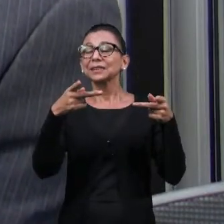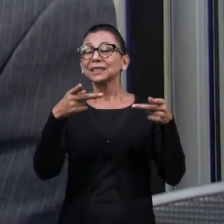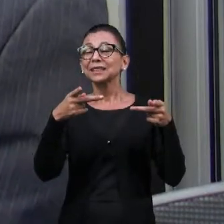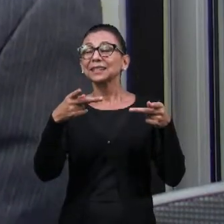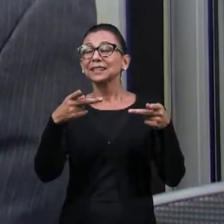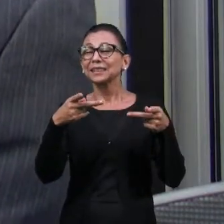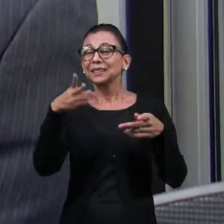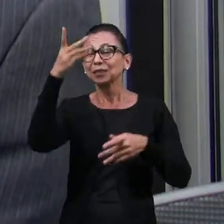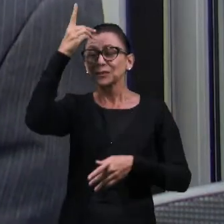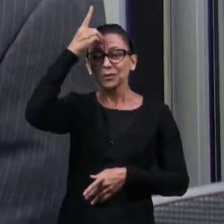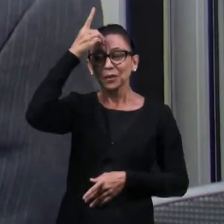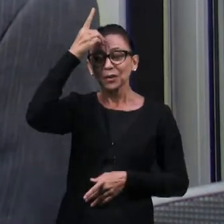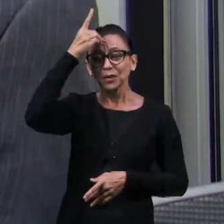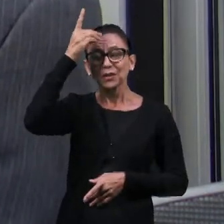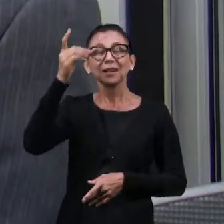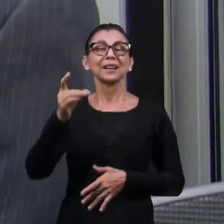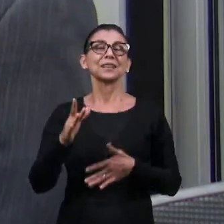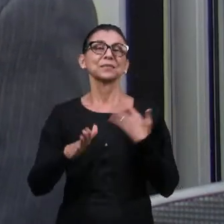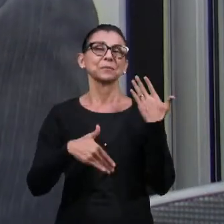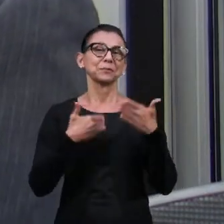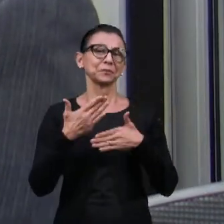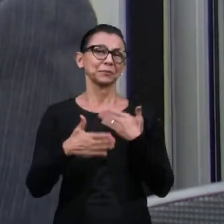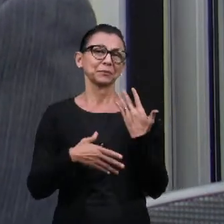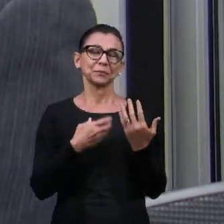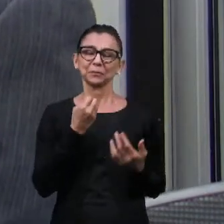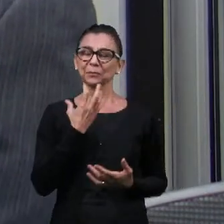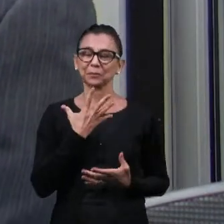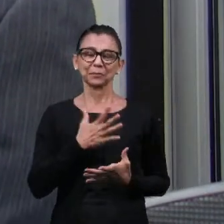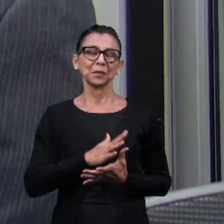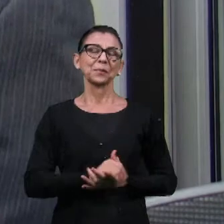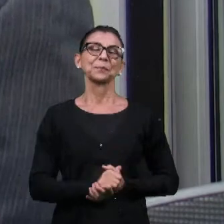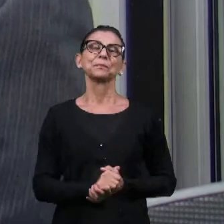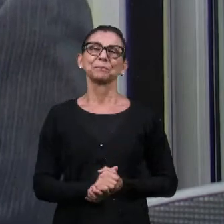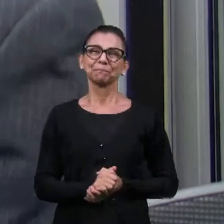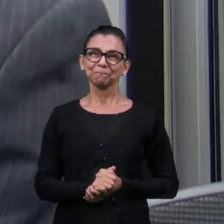grande. Então, o que trouxe para nós